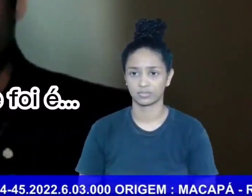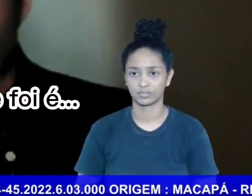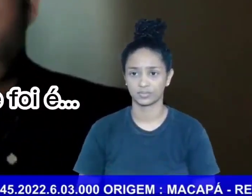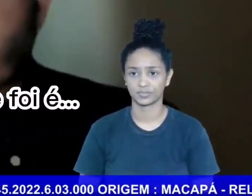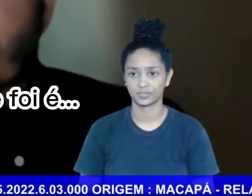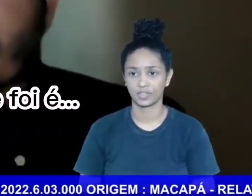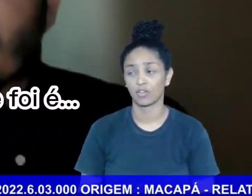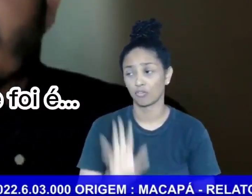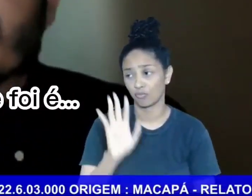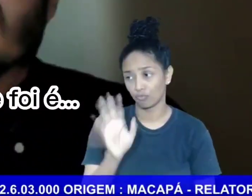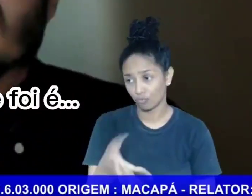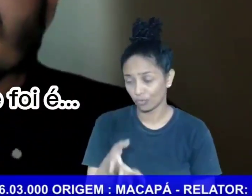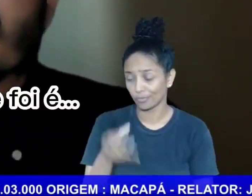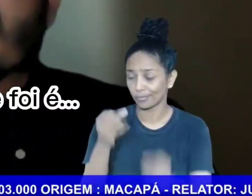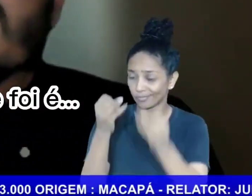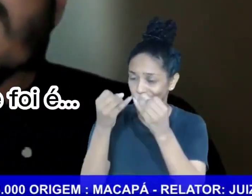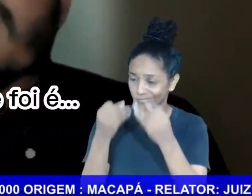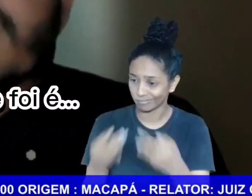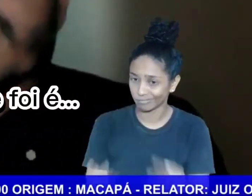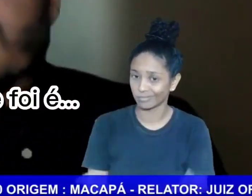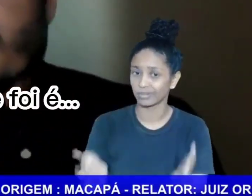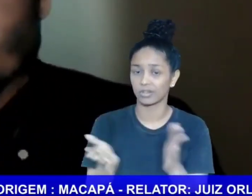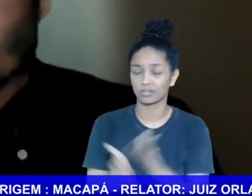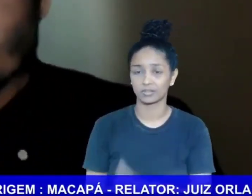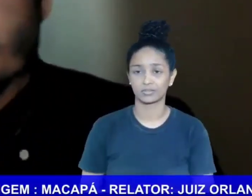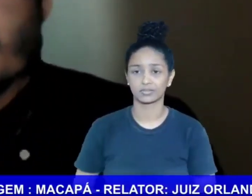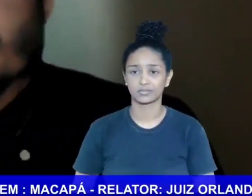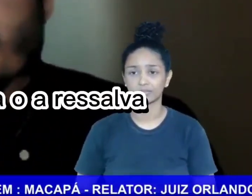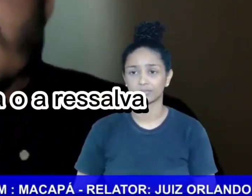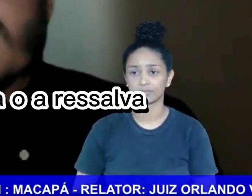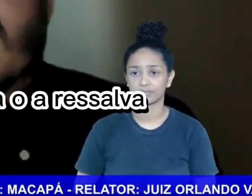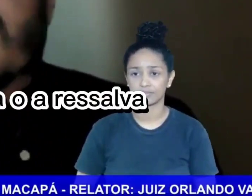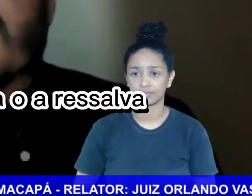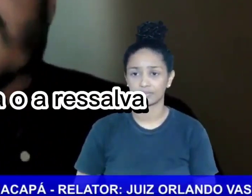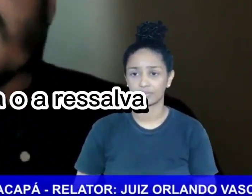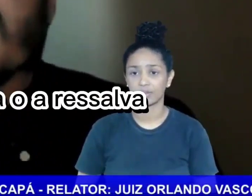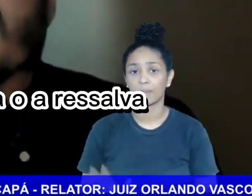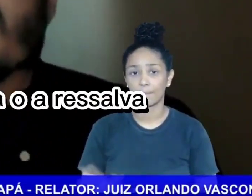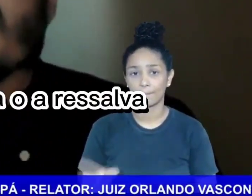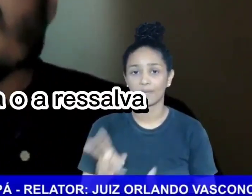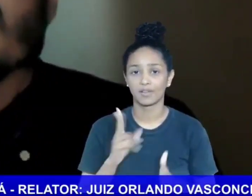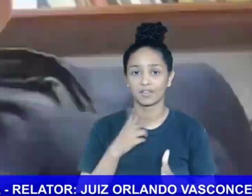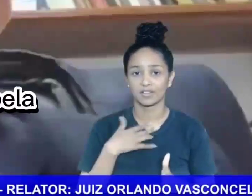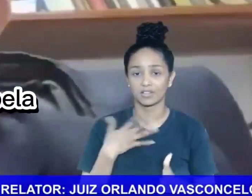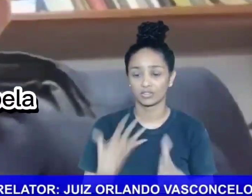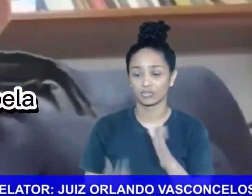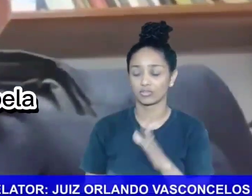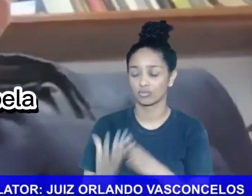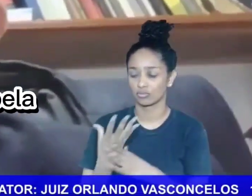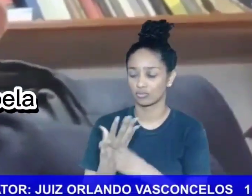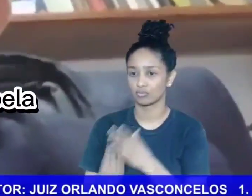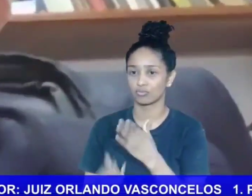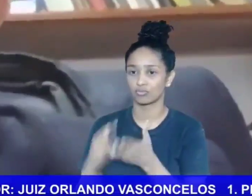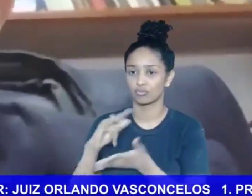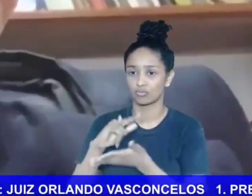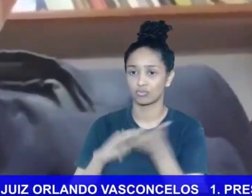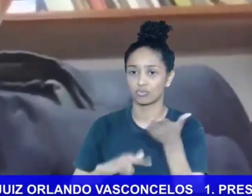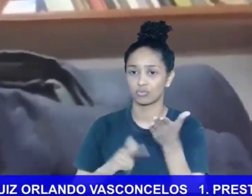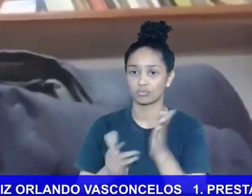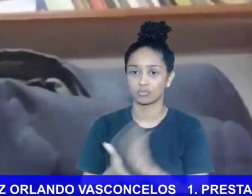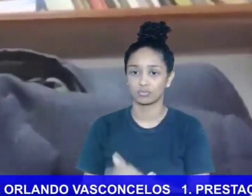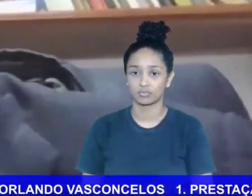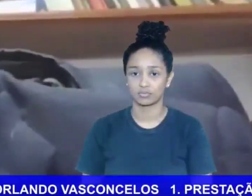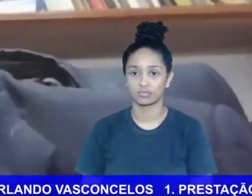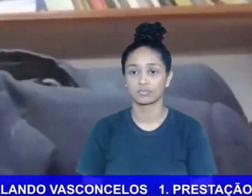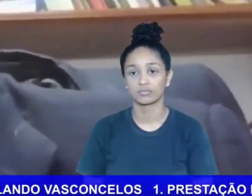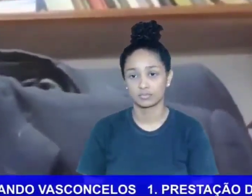Foi essa justificativa que foi Eu entendi. o motivo pelo qual que ensejou a ressalva. Mas é porque Em vídeo chamada,